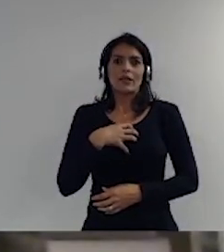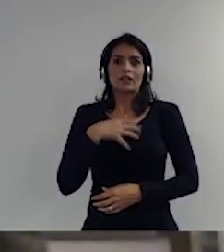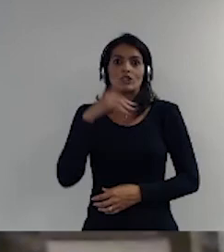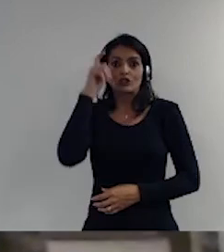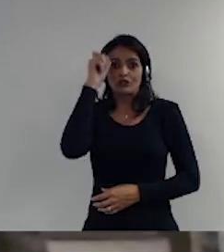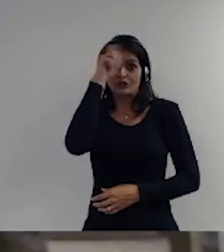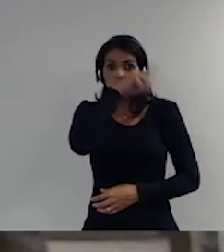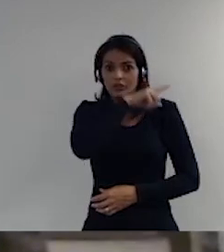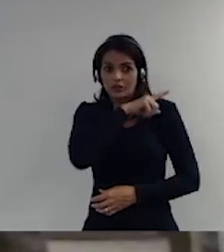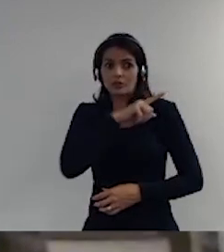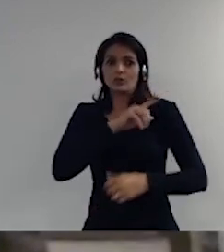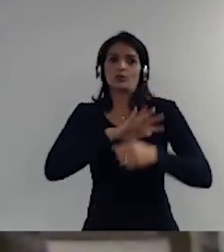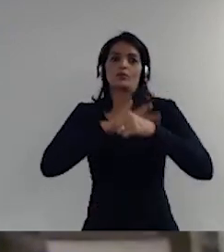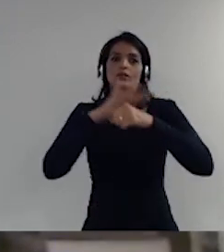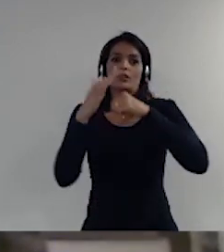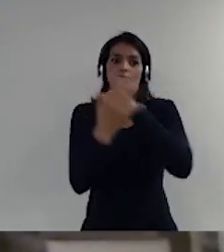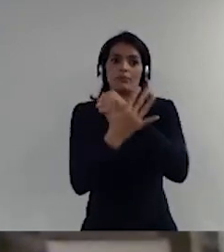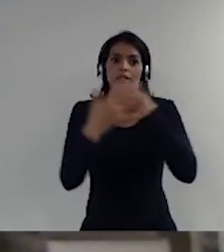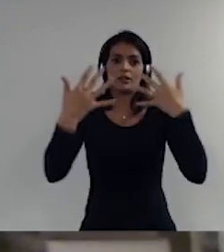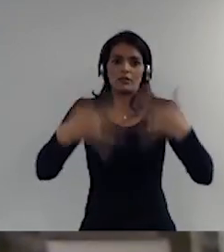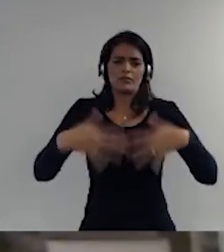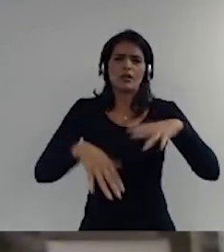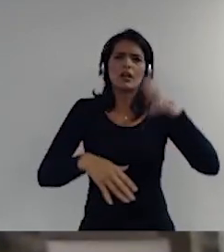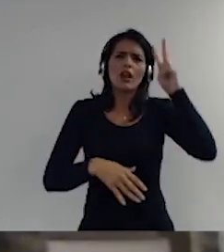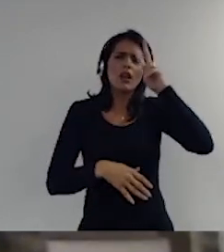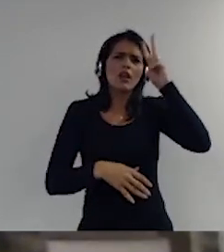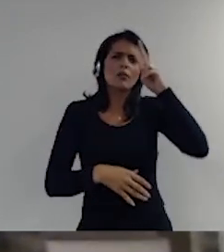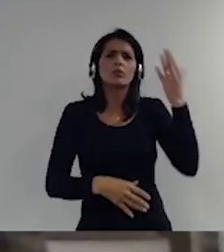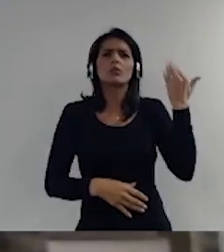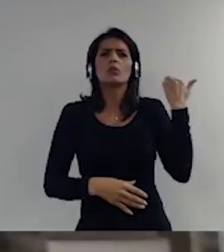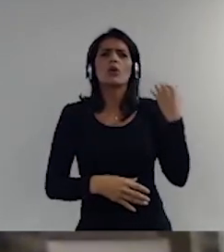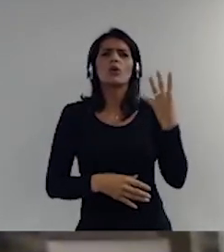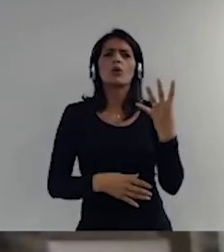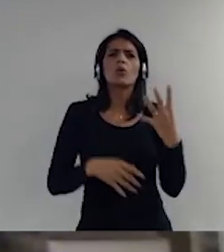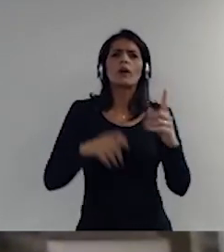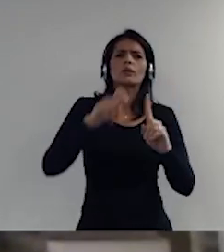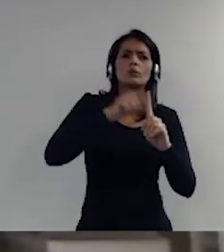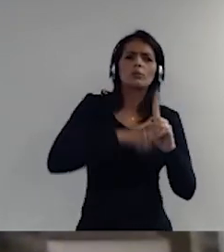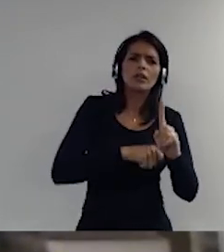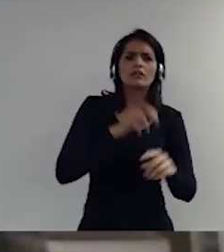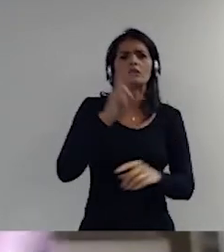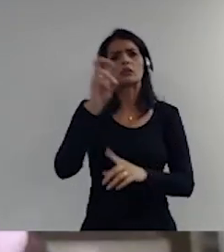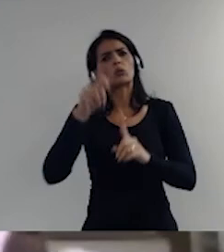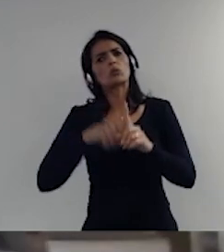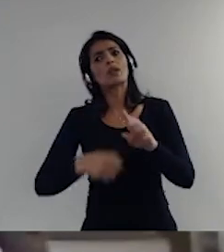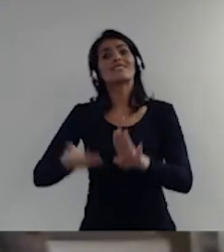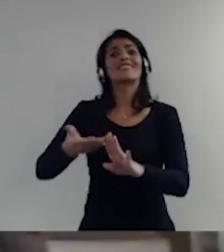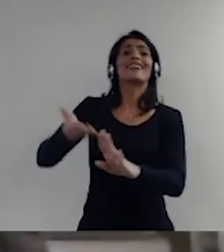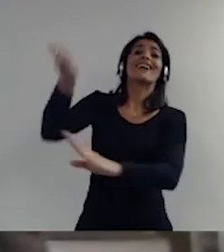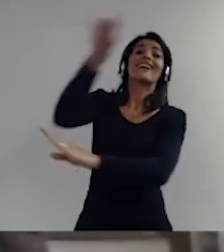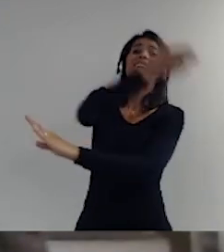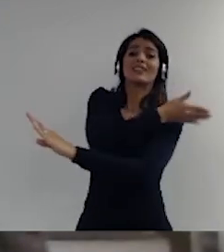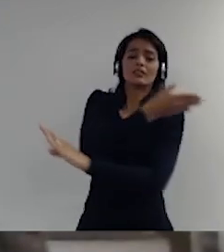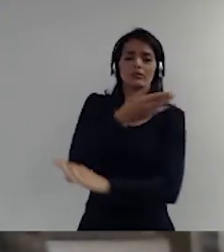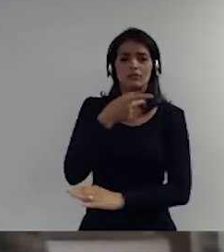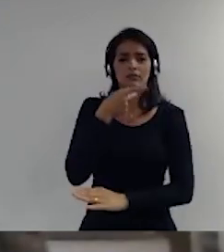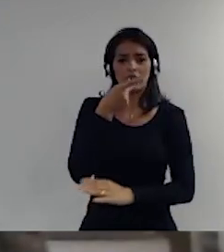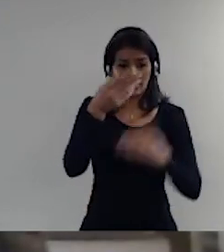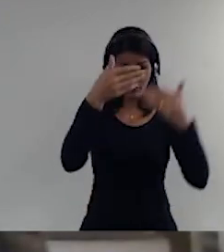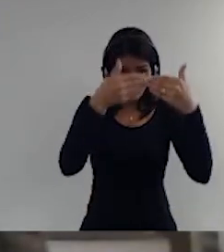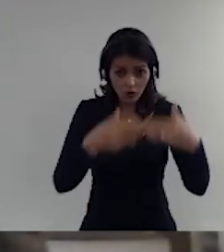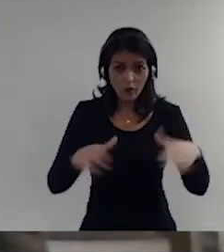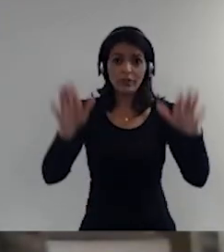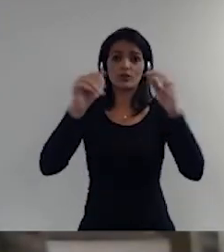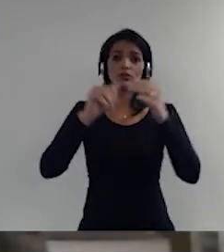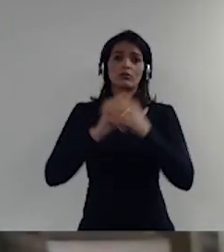quando começou a se falar da pandemia, 4 meses atrás, ou 5, ninguém sabia o que seria do ponto de vista jurídico, do